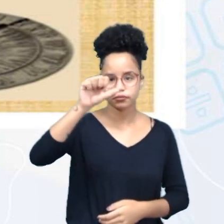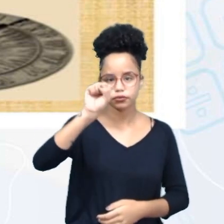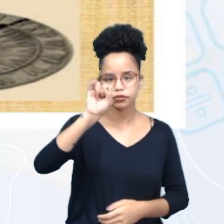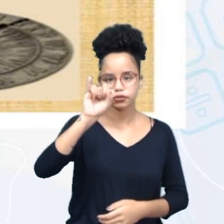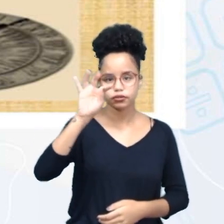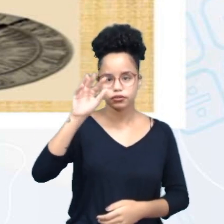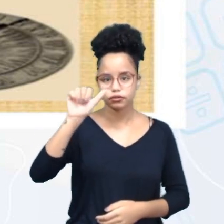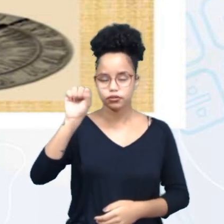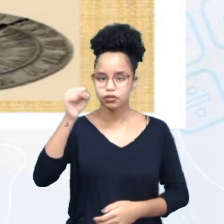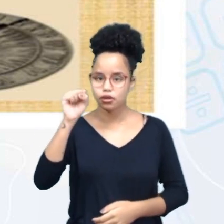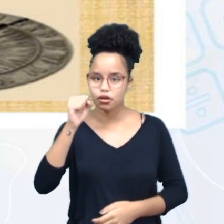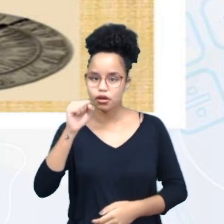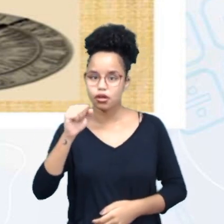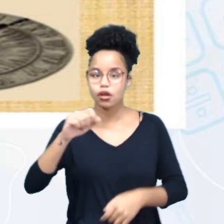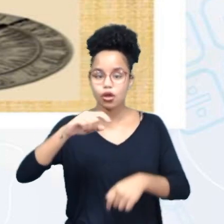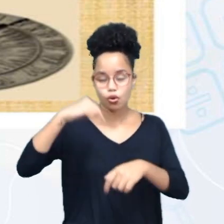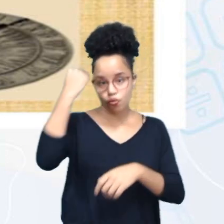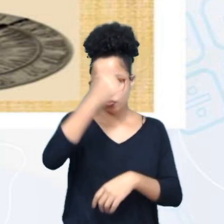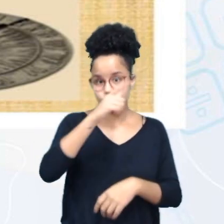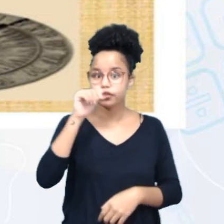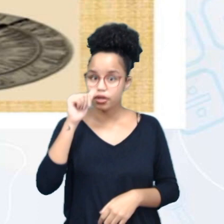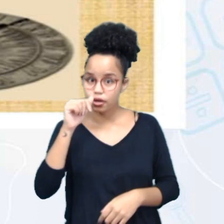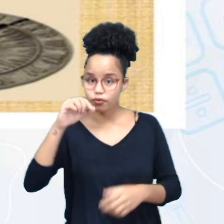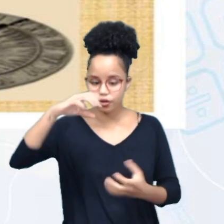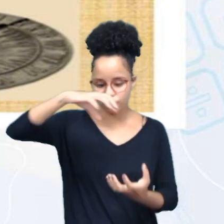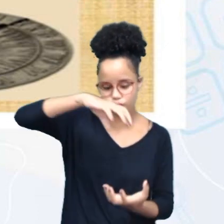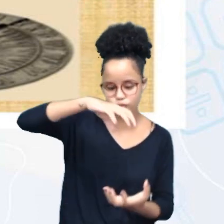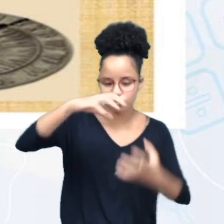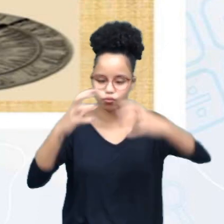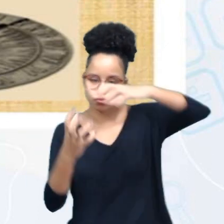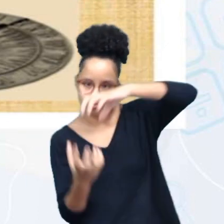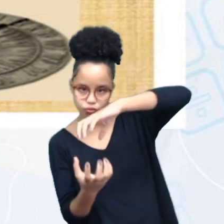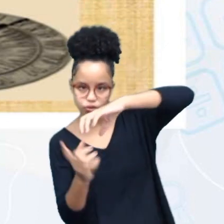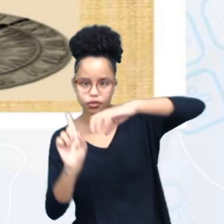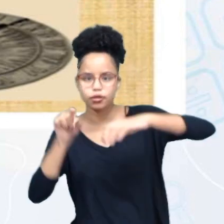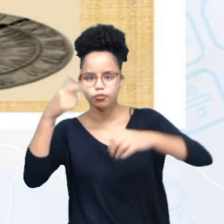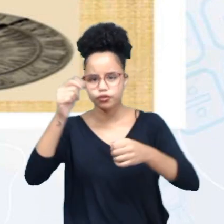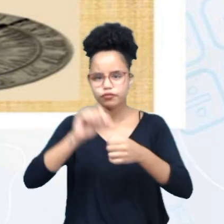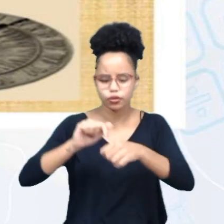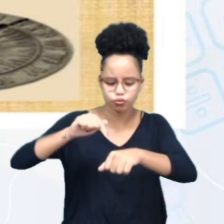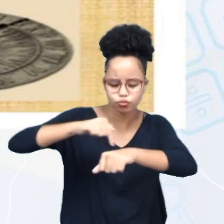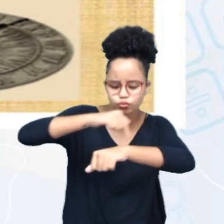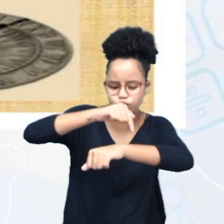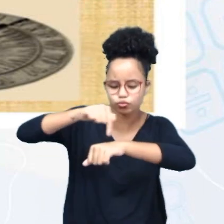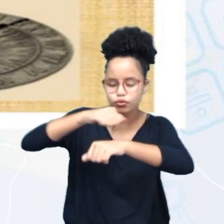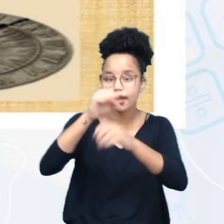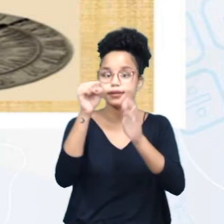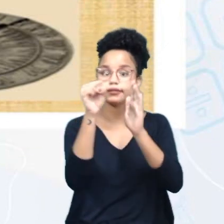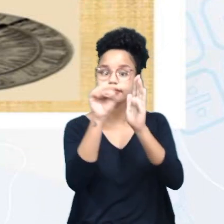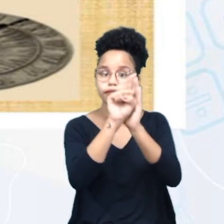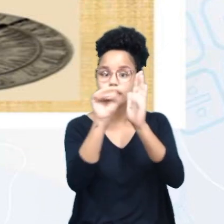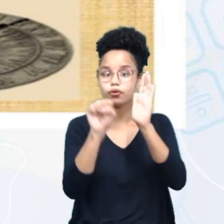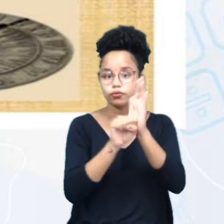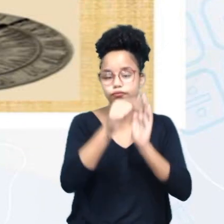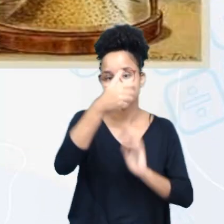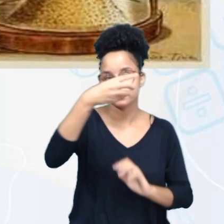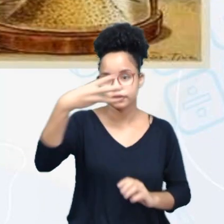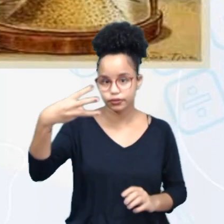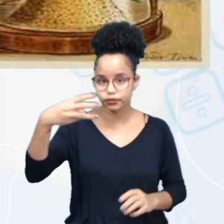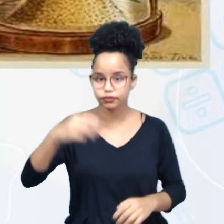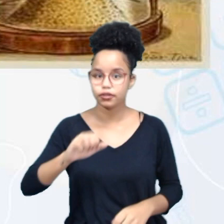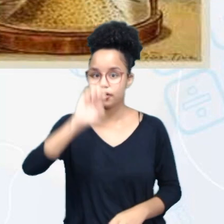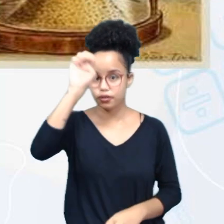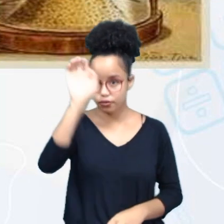e as ampulhetas. A partir daí foi criado o relógio mecânico só no século XIII na Europa.